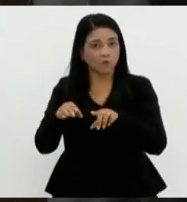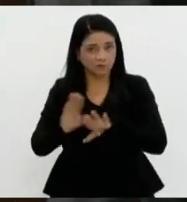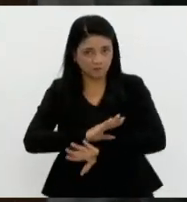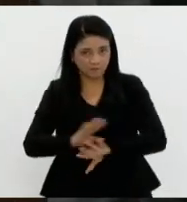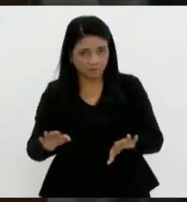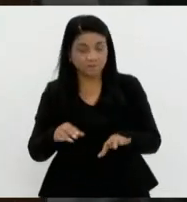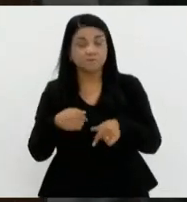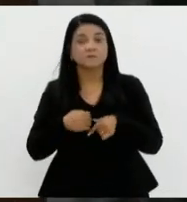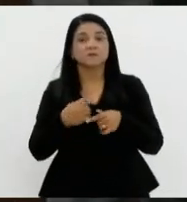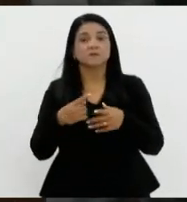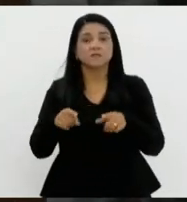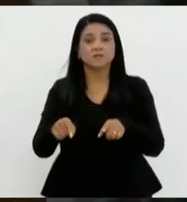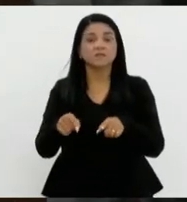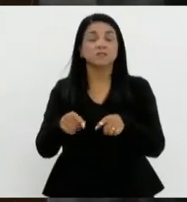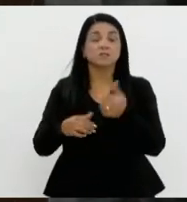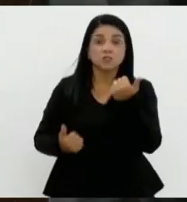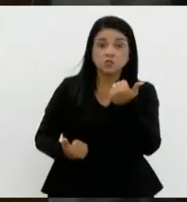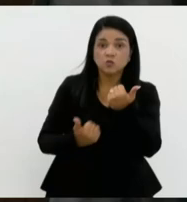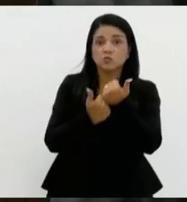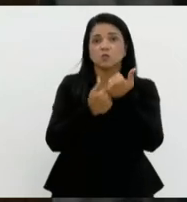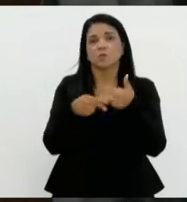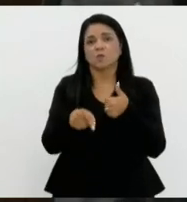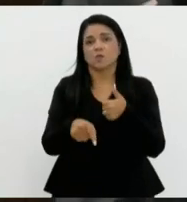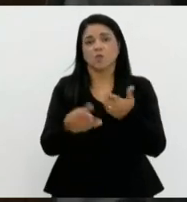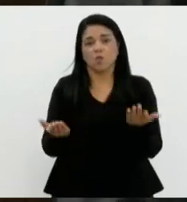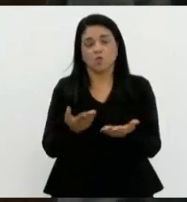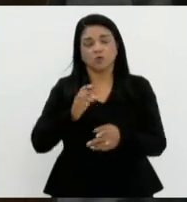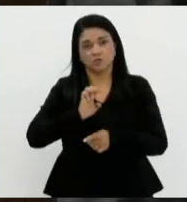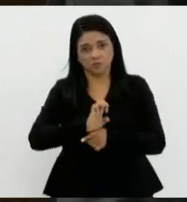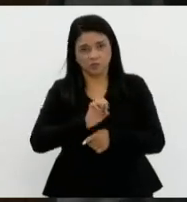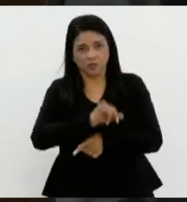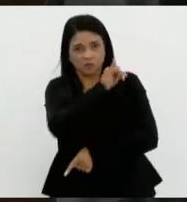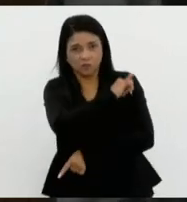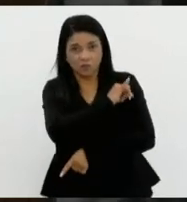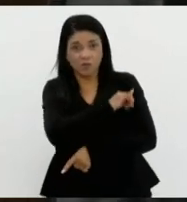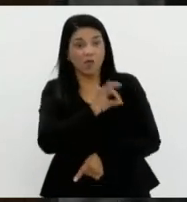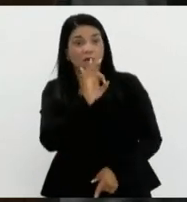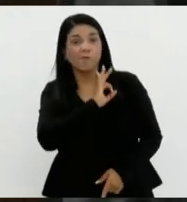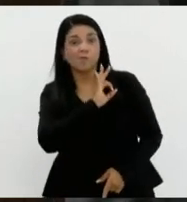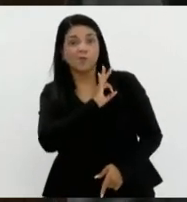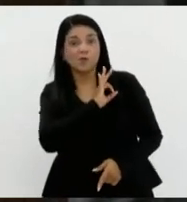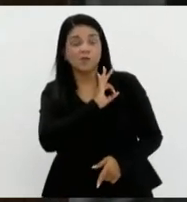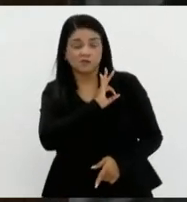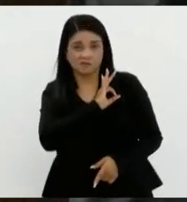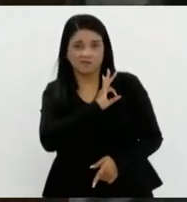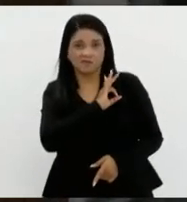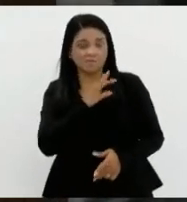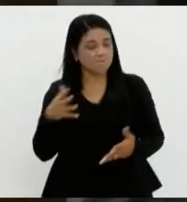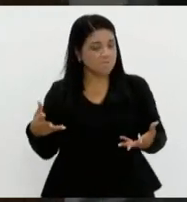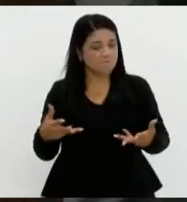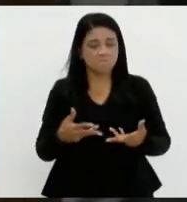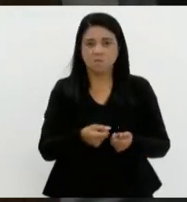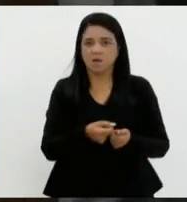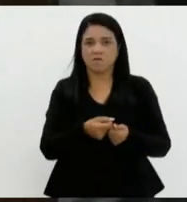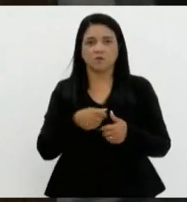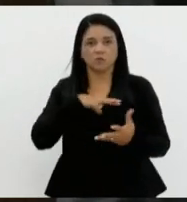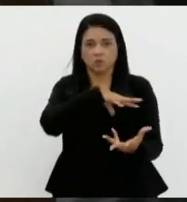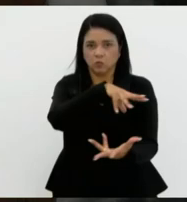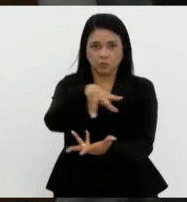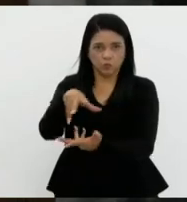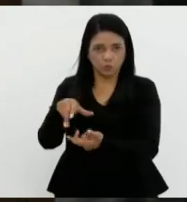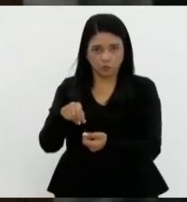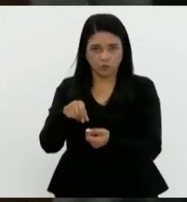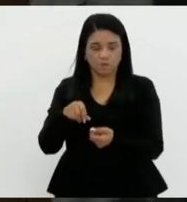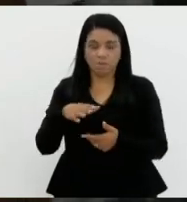que são aqueles que sustentam esse Estado hoje. Graças a Deus são as nossas polícias, a melhor polícia do mundo, mas não tem a decência